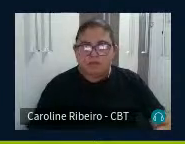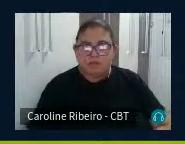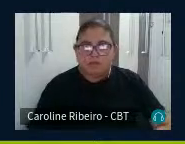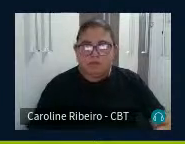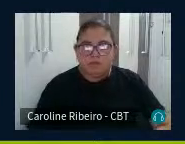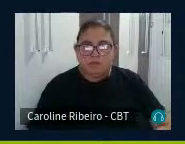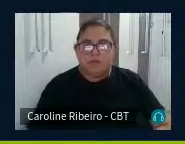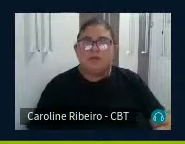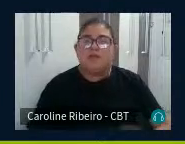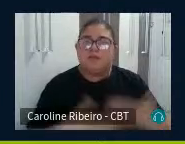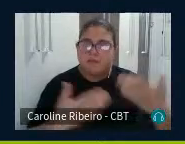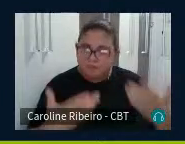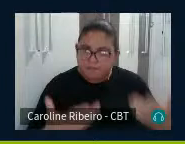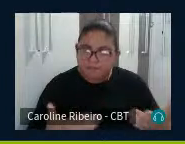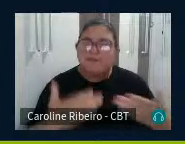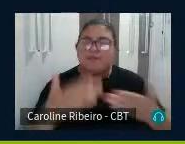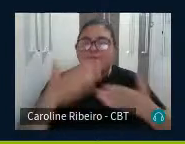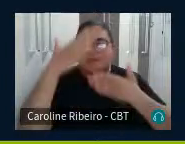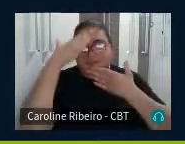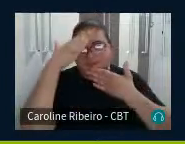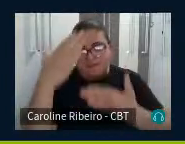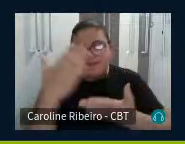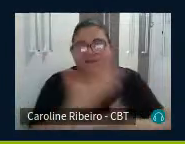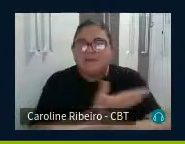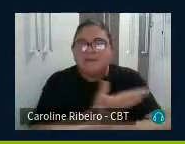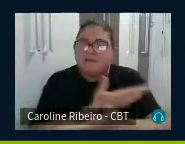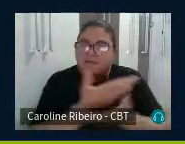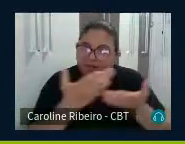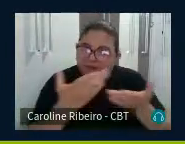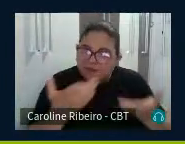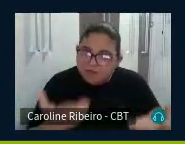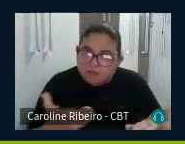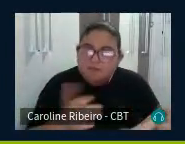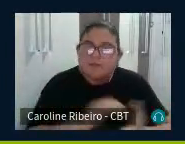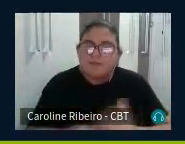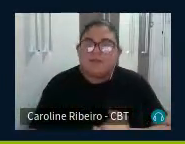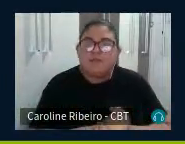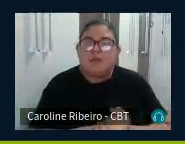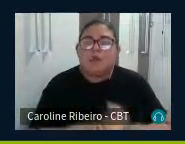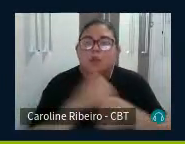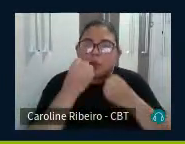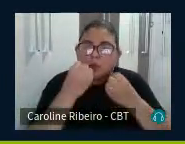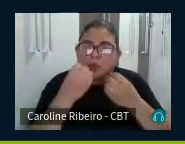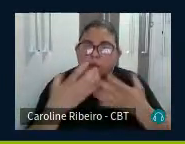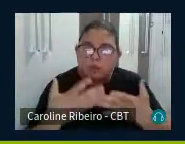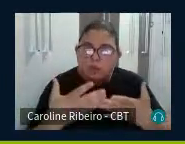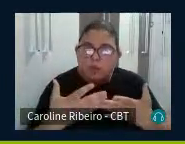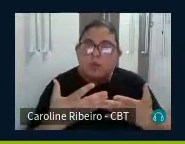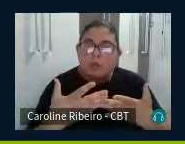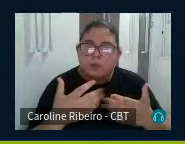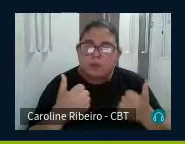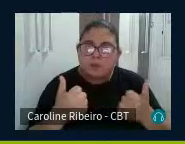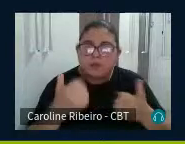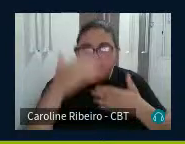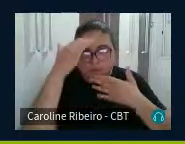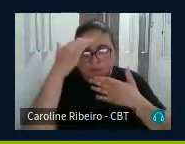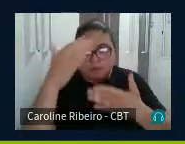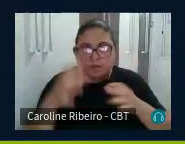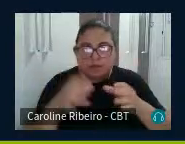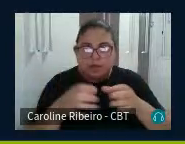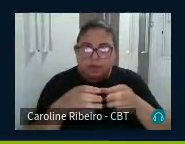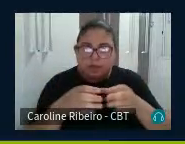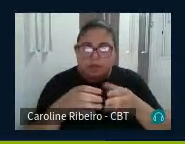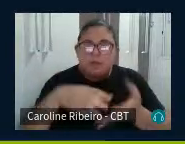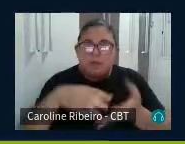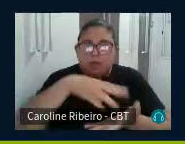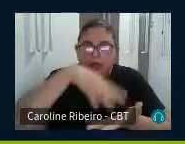Faço aqui minhas palavras de agradecimento a todos. É muito bom contar com vocês. Agradeço a toda a equipe do NAPNI,